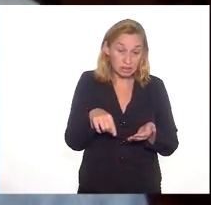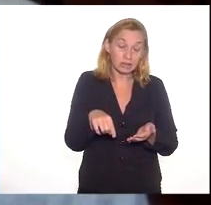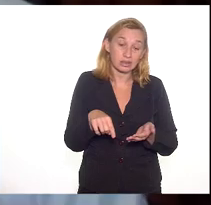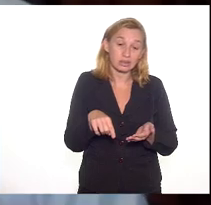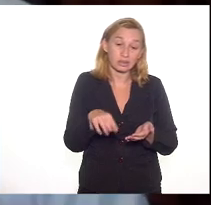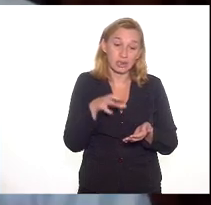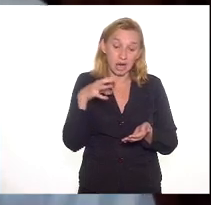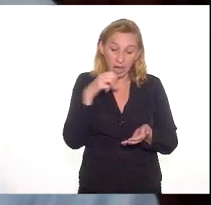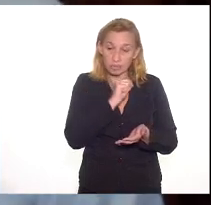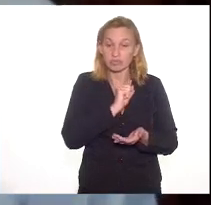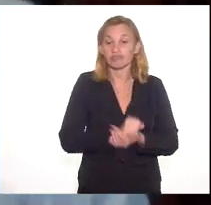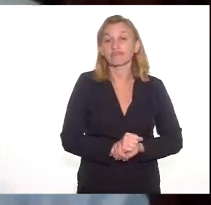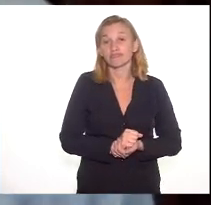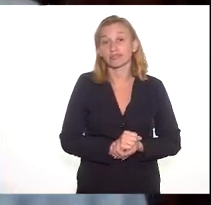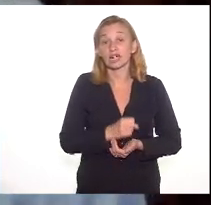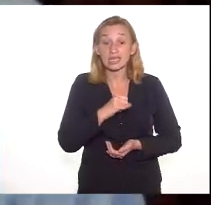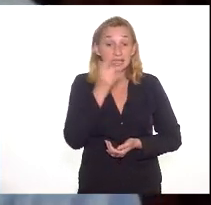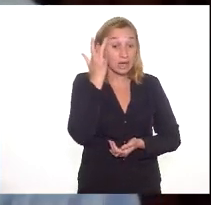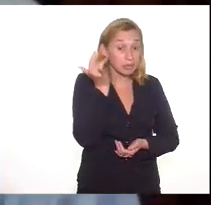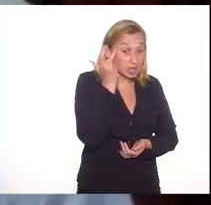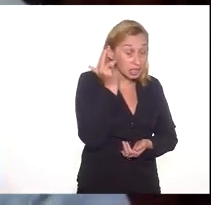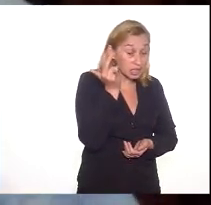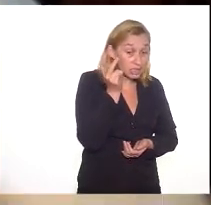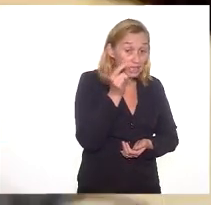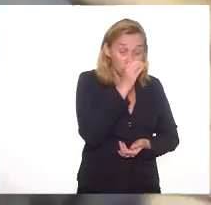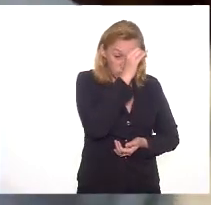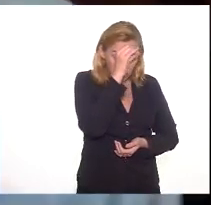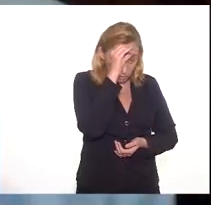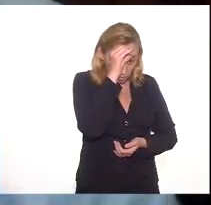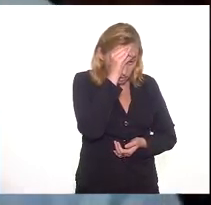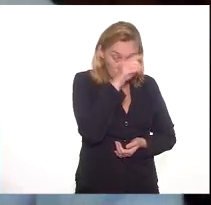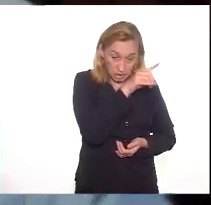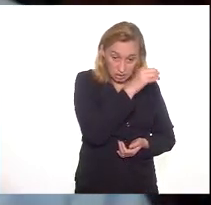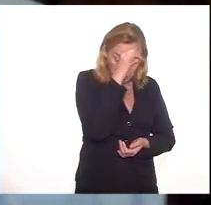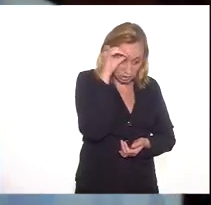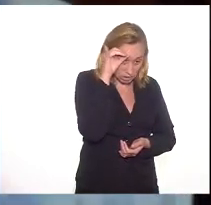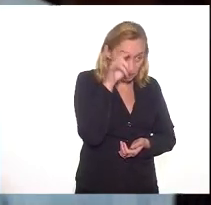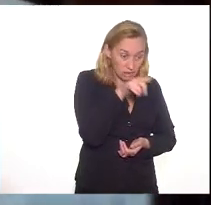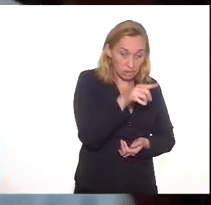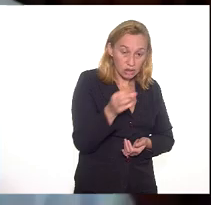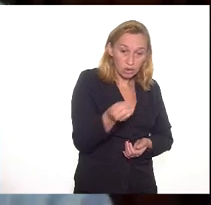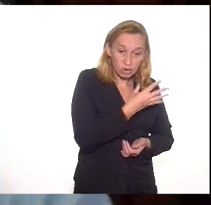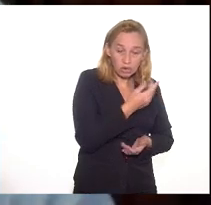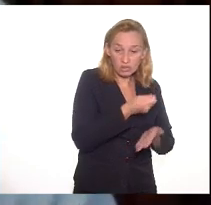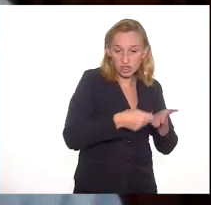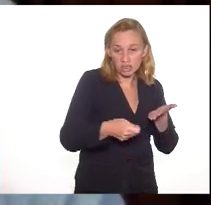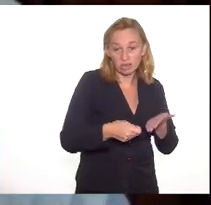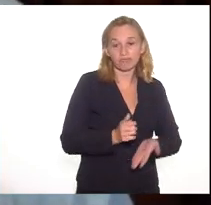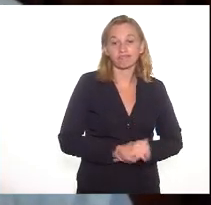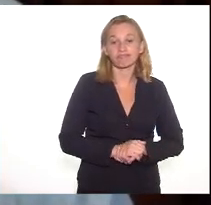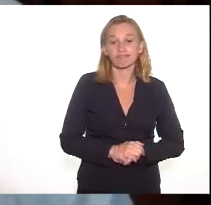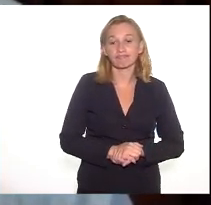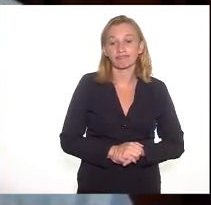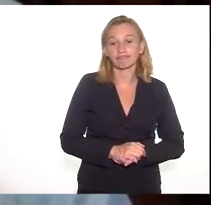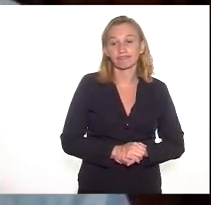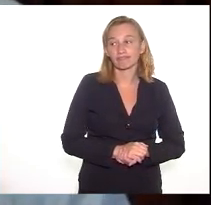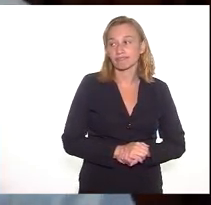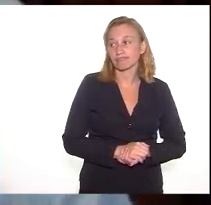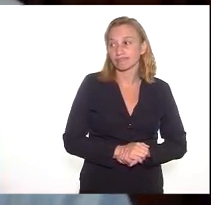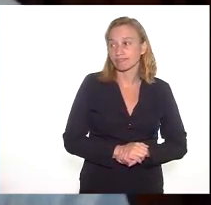cancelamento imediato. E se amanhã inocentado for, ele vai ter o custo novo de fazer uma nova inscrição.